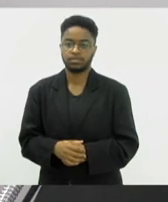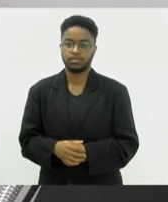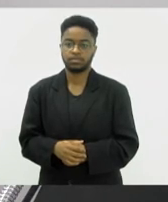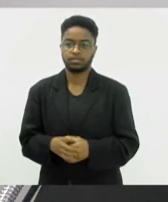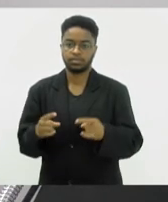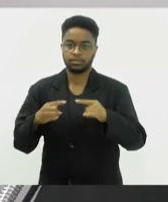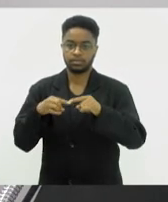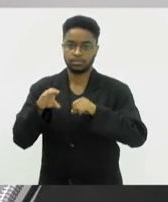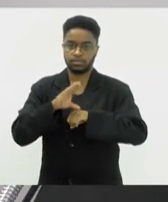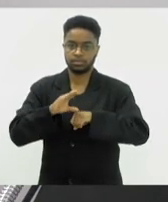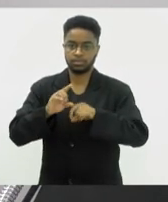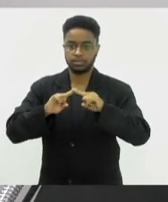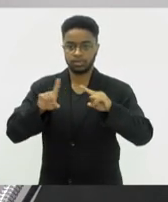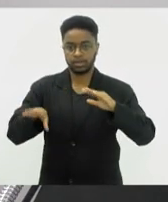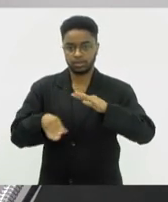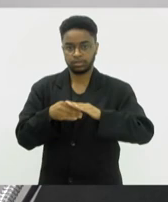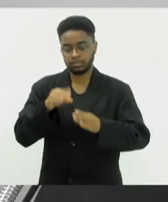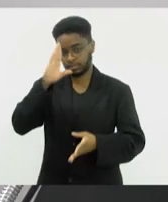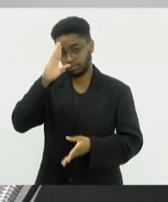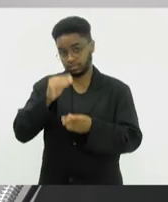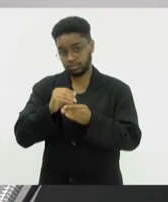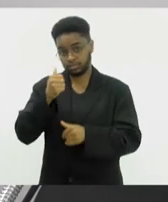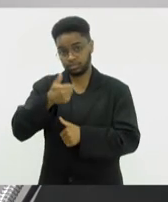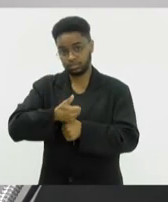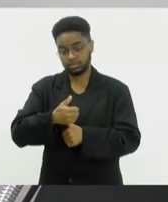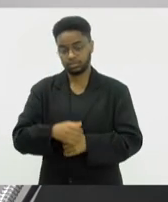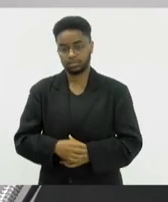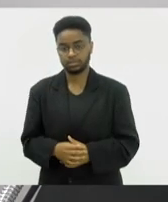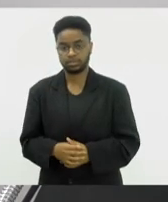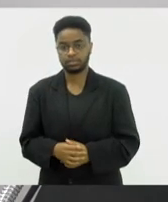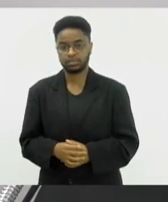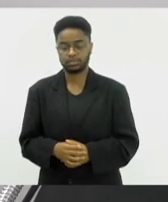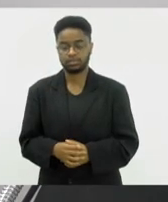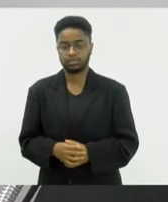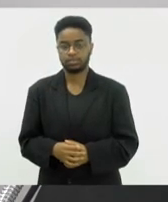Constitucionalidade com emendas, concluindo por substitutivo.